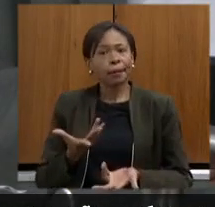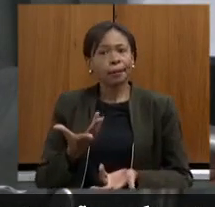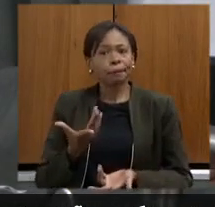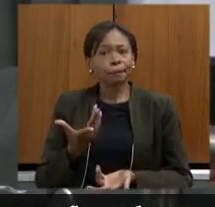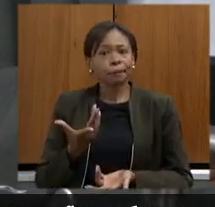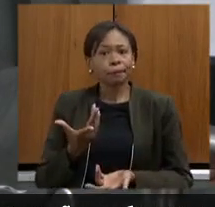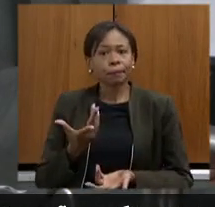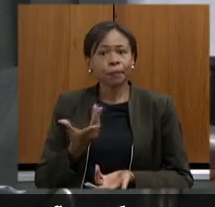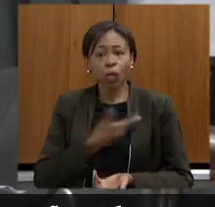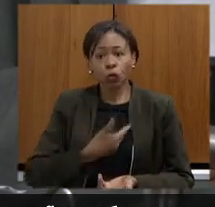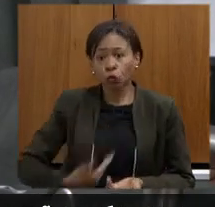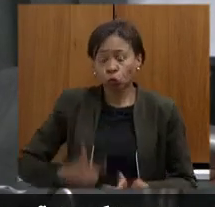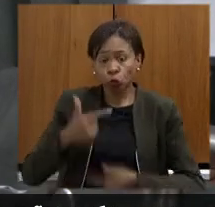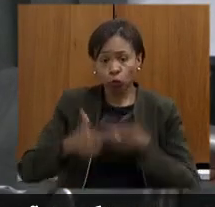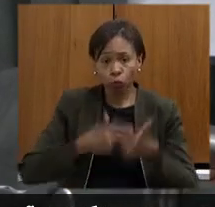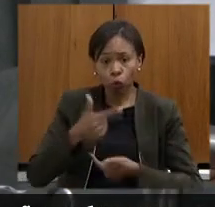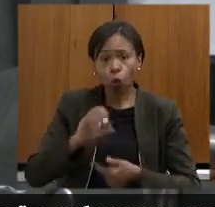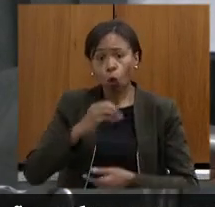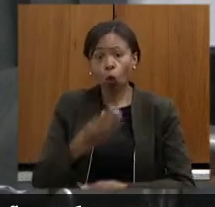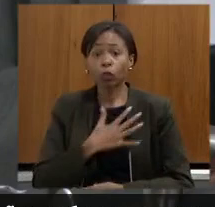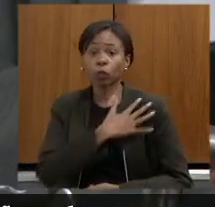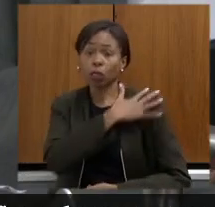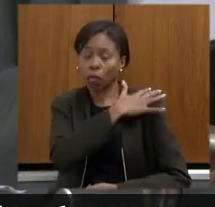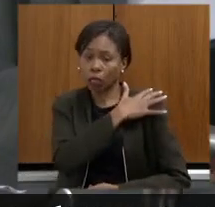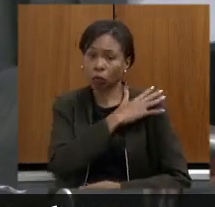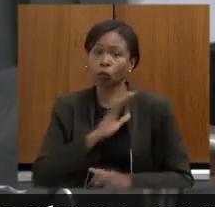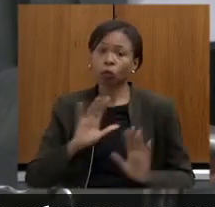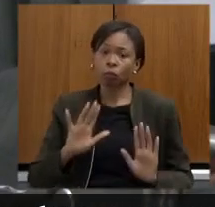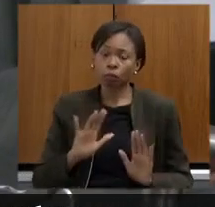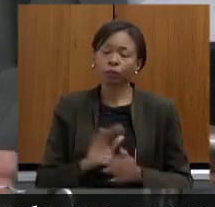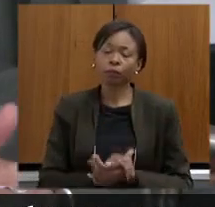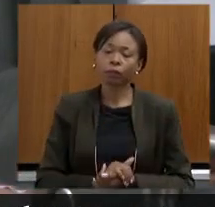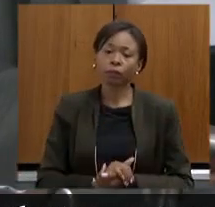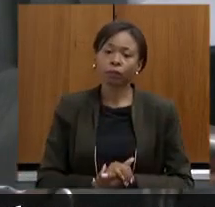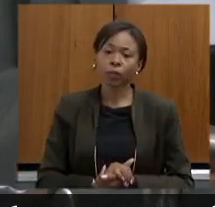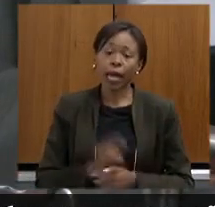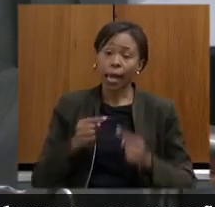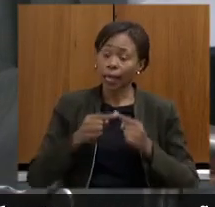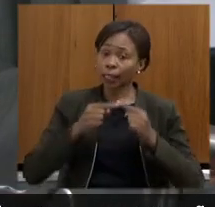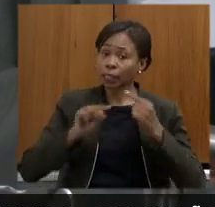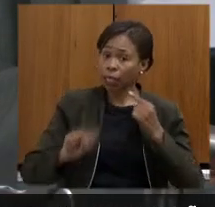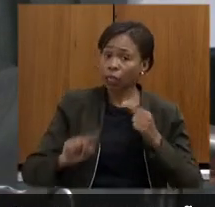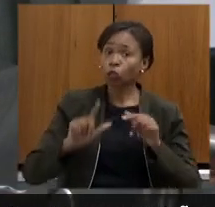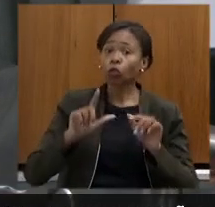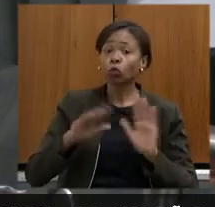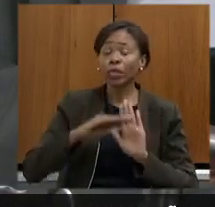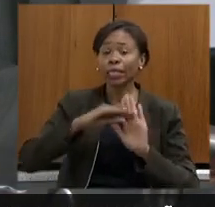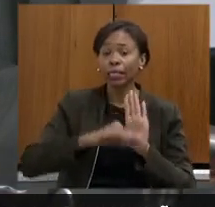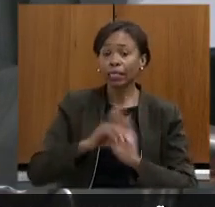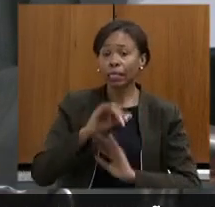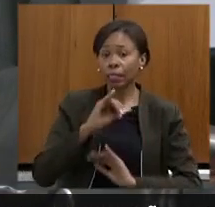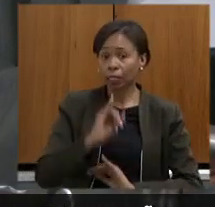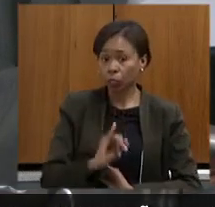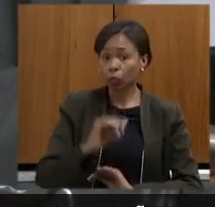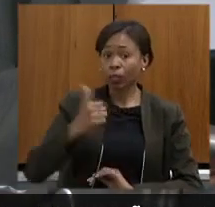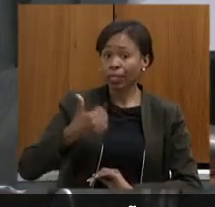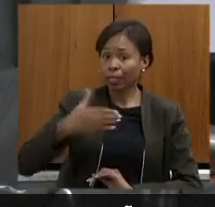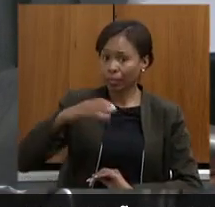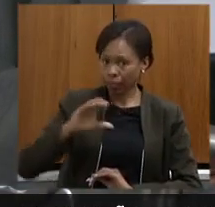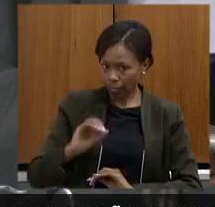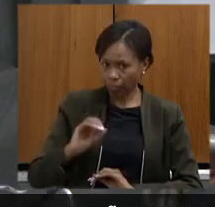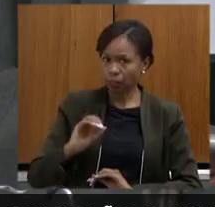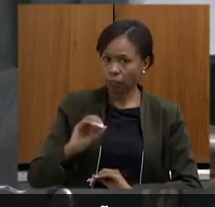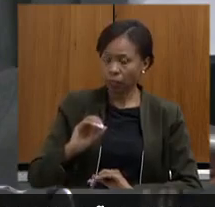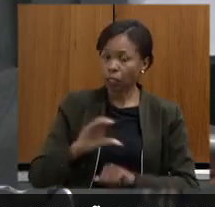aqueles provenientes de sentença judicial transitada em julgado ressalvado o disposto no inciso 10 do caput e 37 da questão Federal